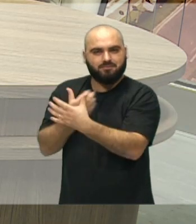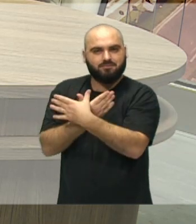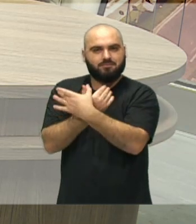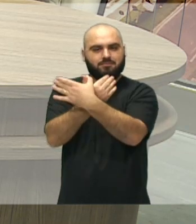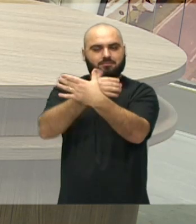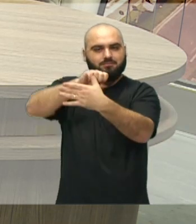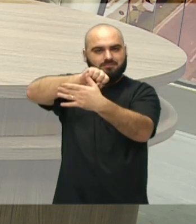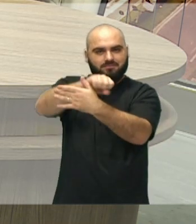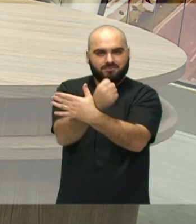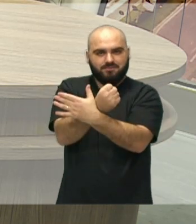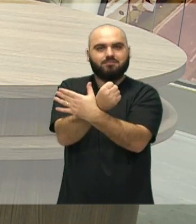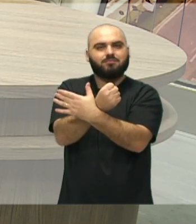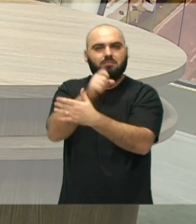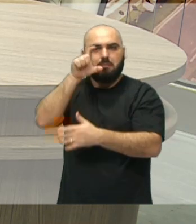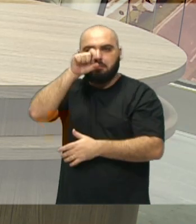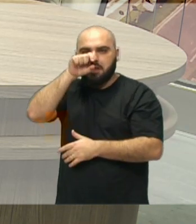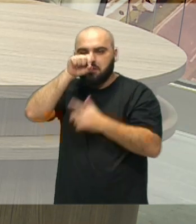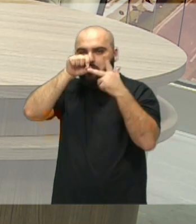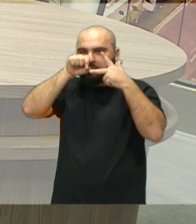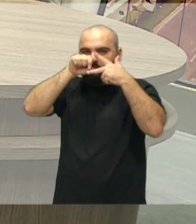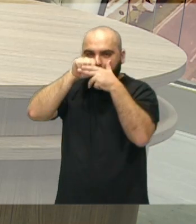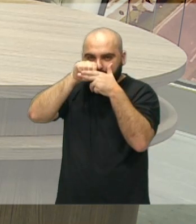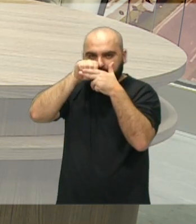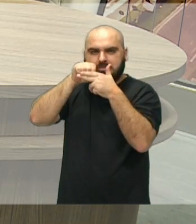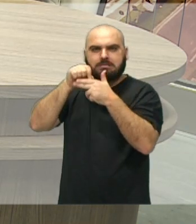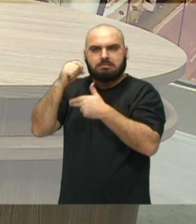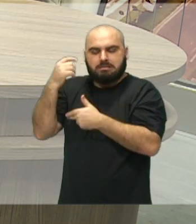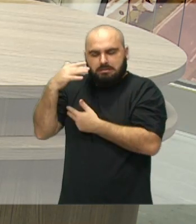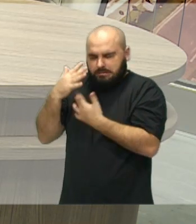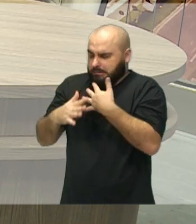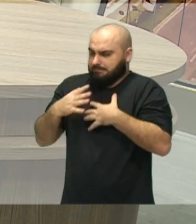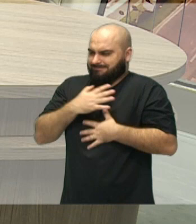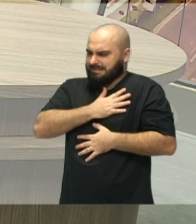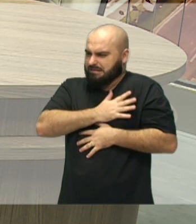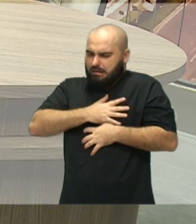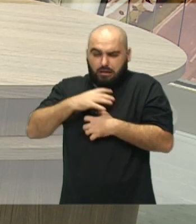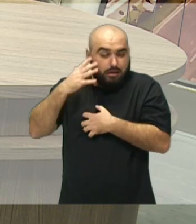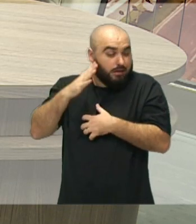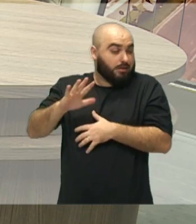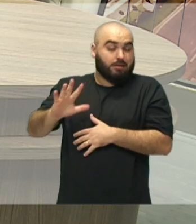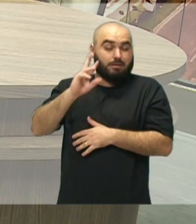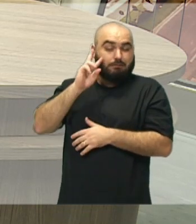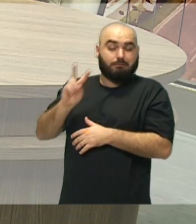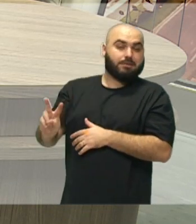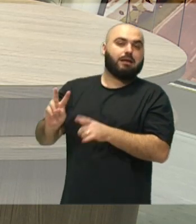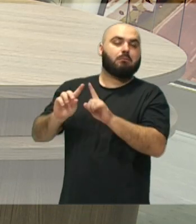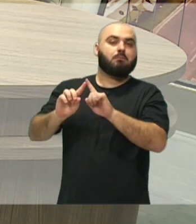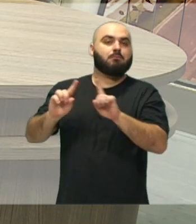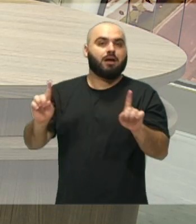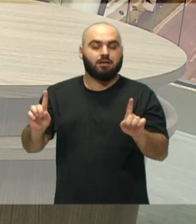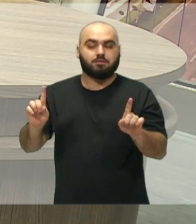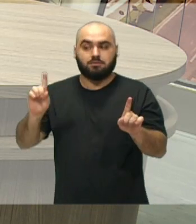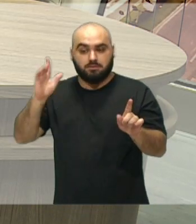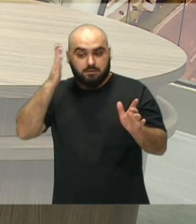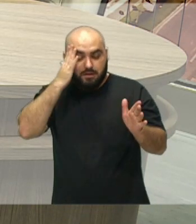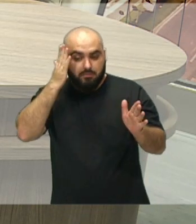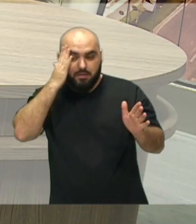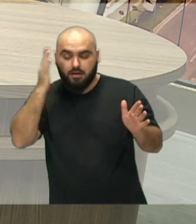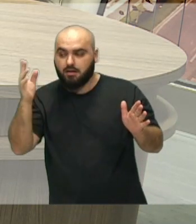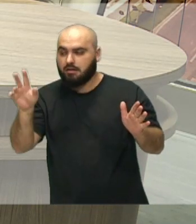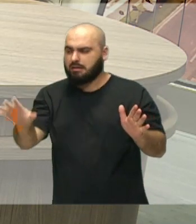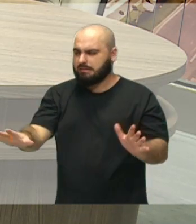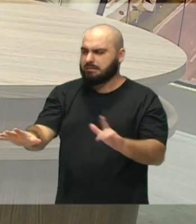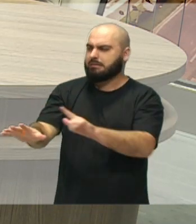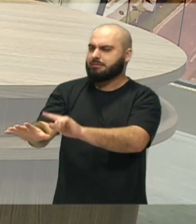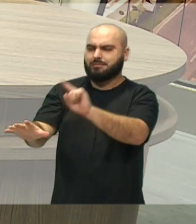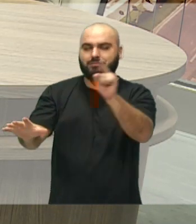cortados. Assim, doía o coração de ver o animal naquele estado, mas ao mesmo tempo era gratificante saber que tinham pessoas